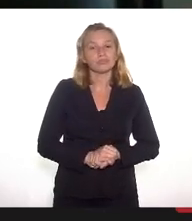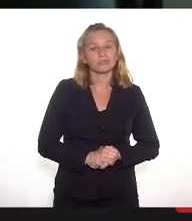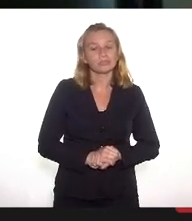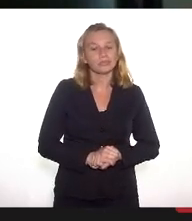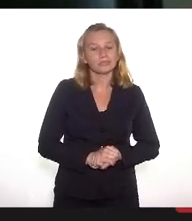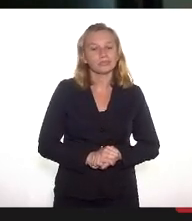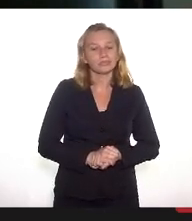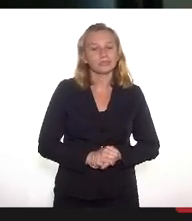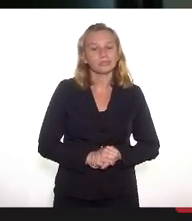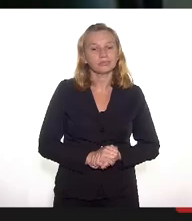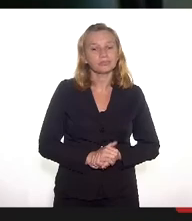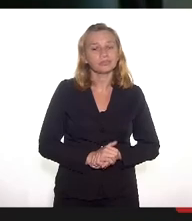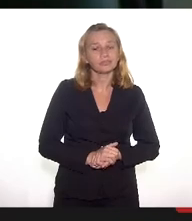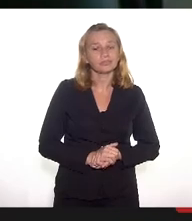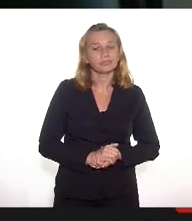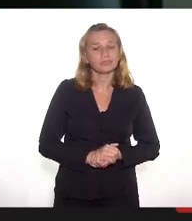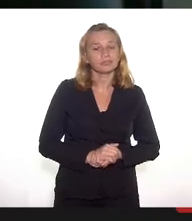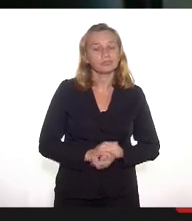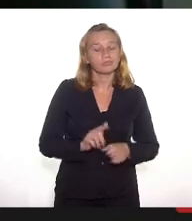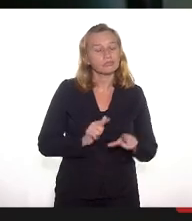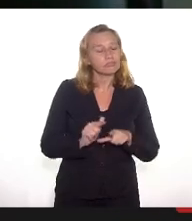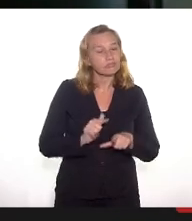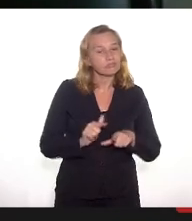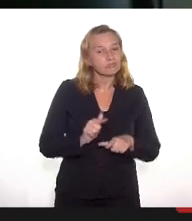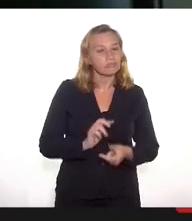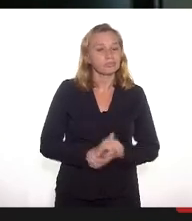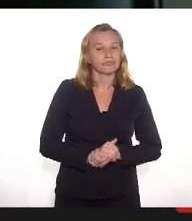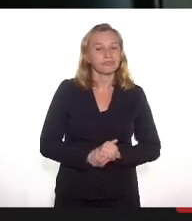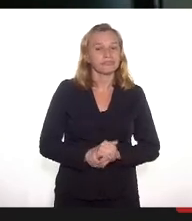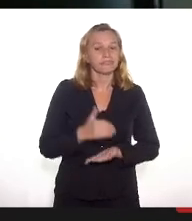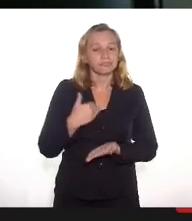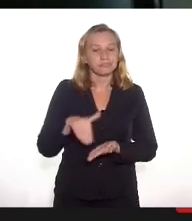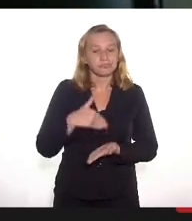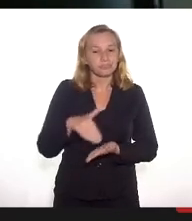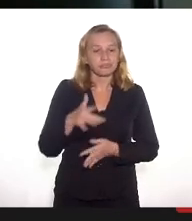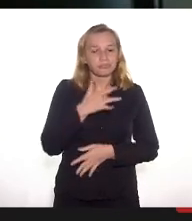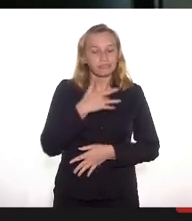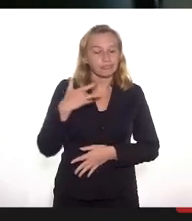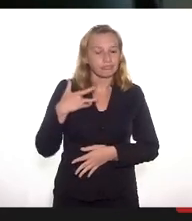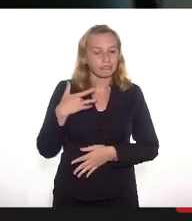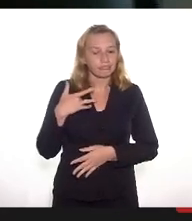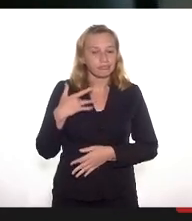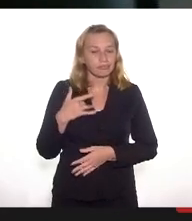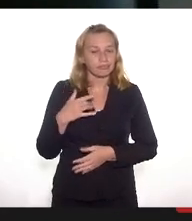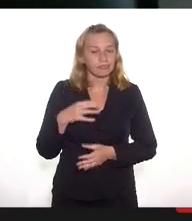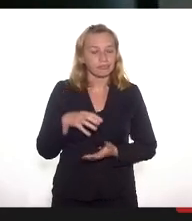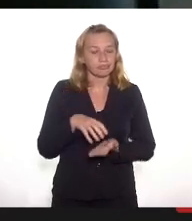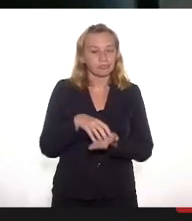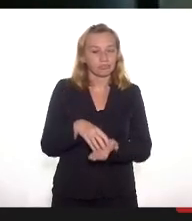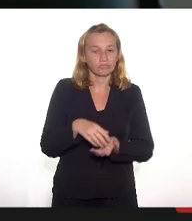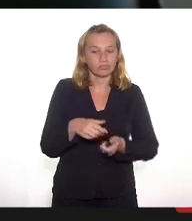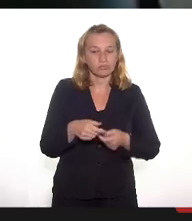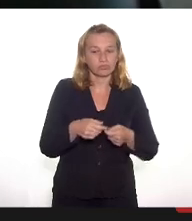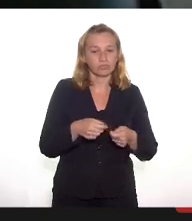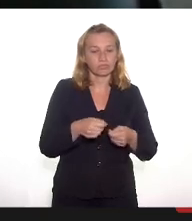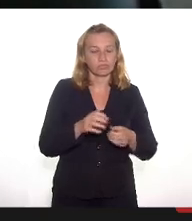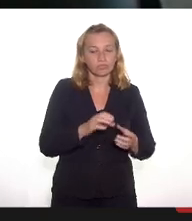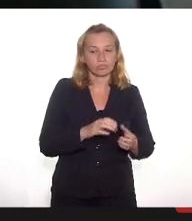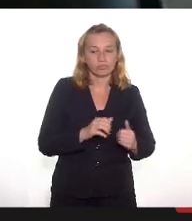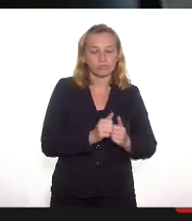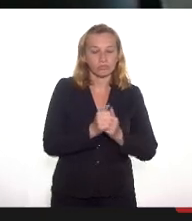E que ela insistiu Também com esse papel é da Secretaria de Saúde como órgão de coordenação